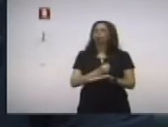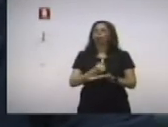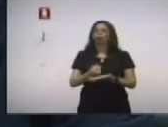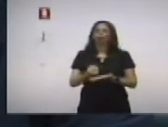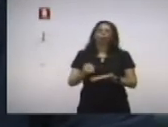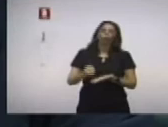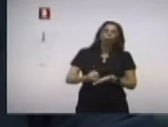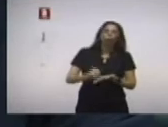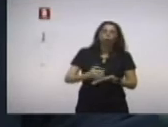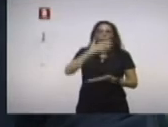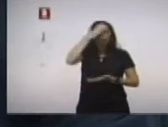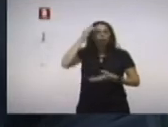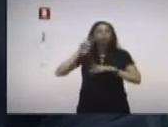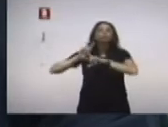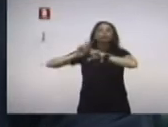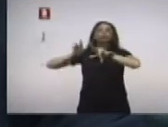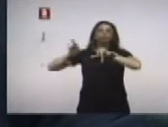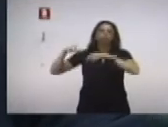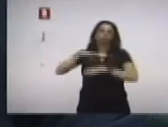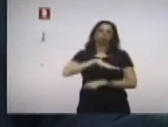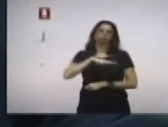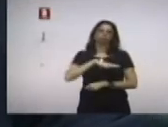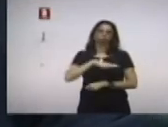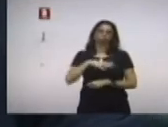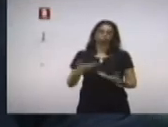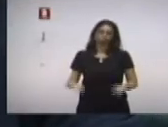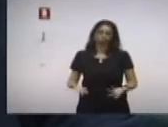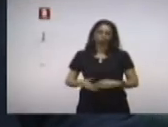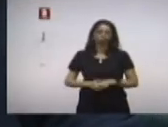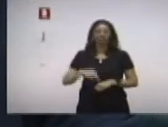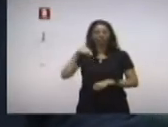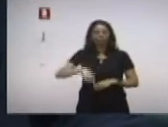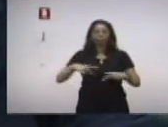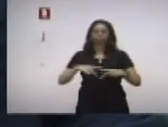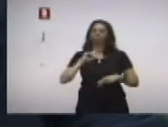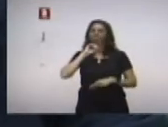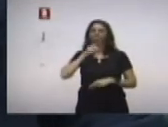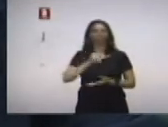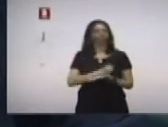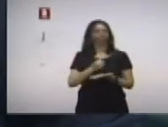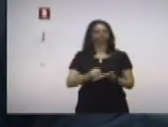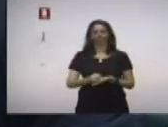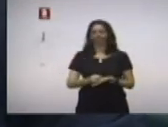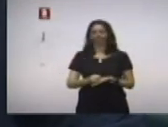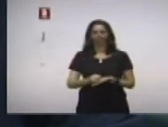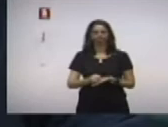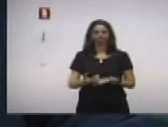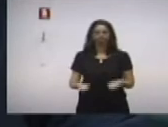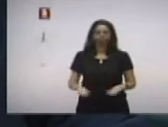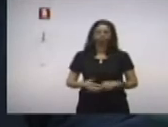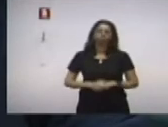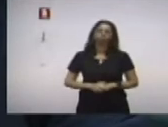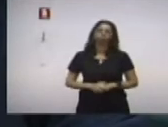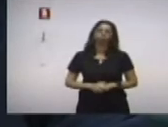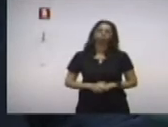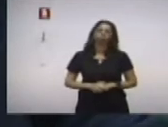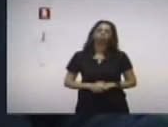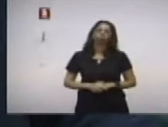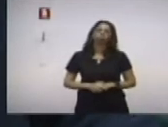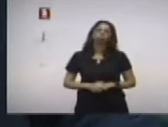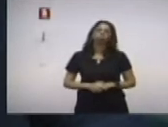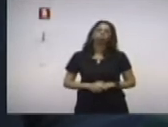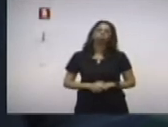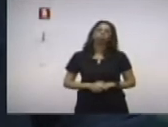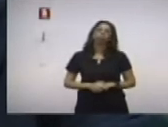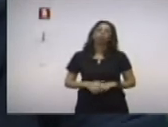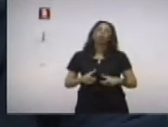São contratados em detrimento dos trabalhadores aqui da cidade muitas vezes a justificativa é que a